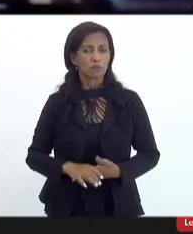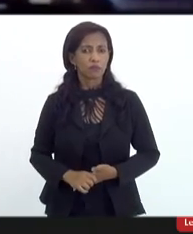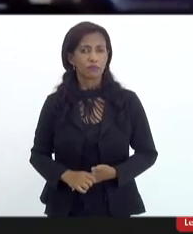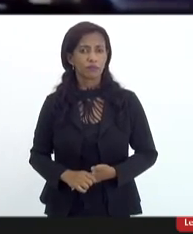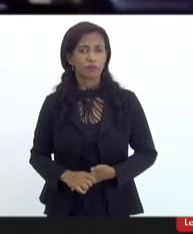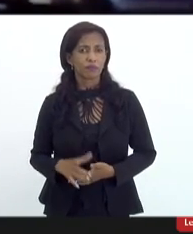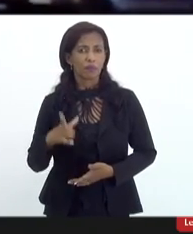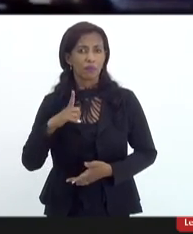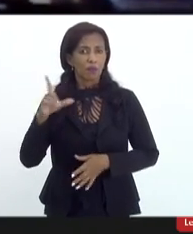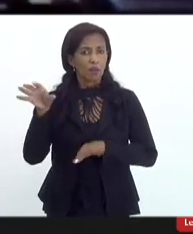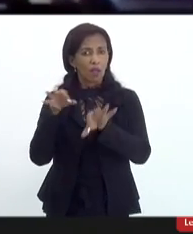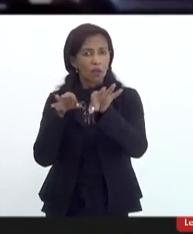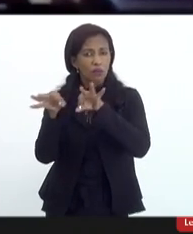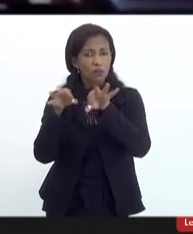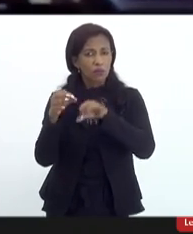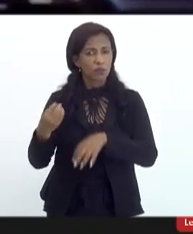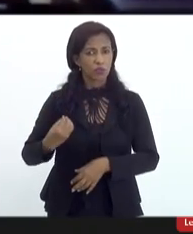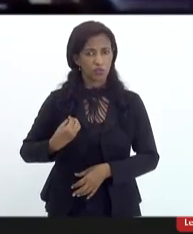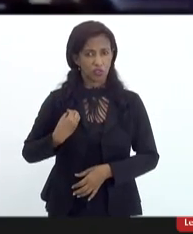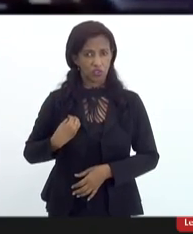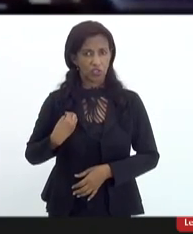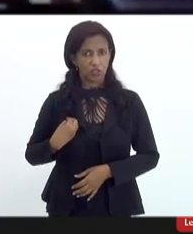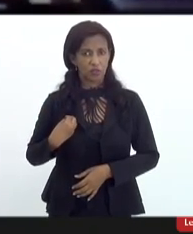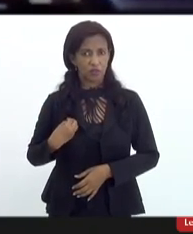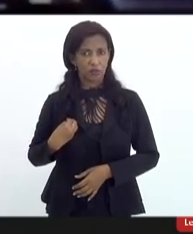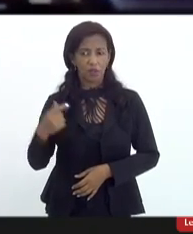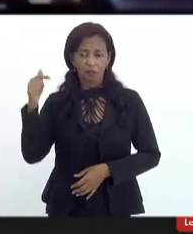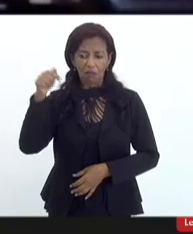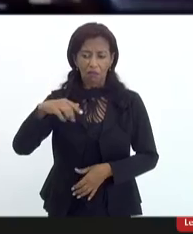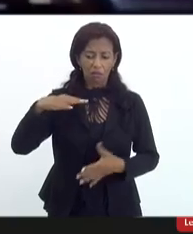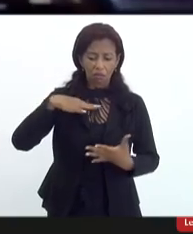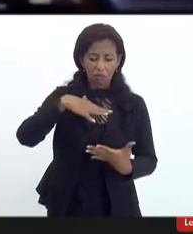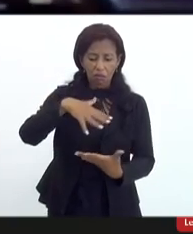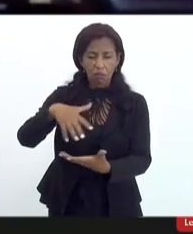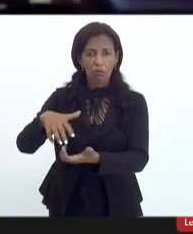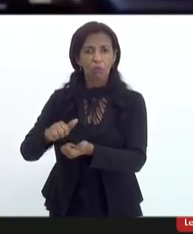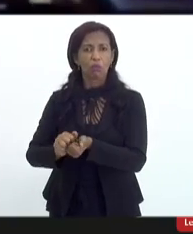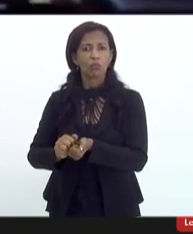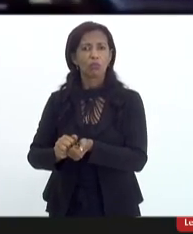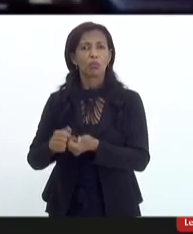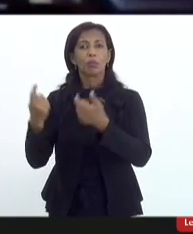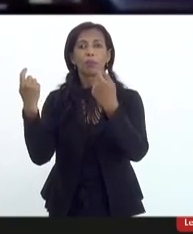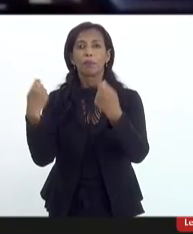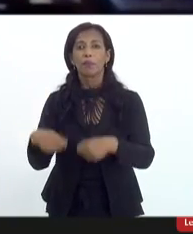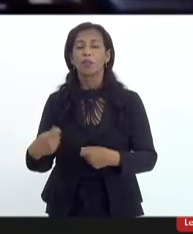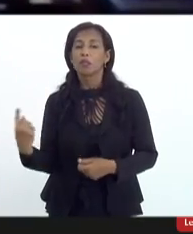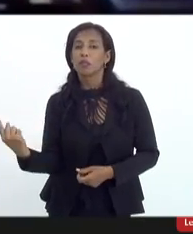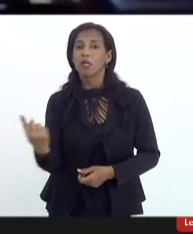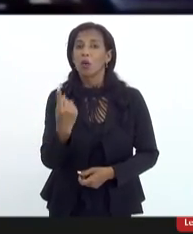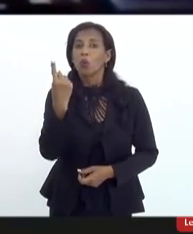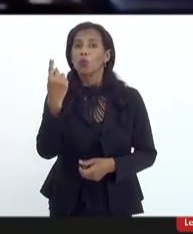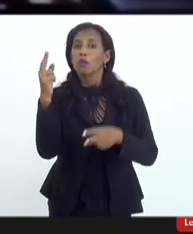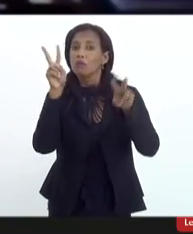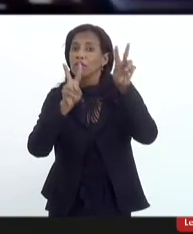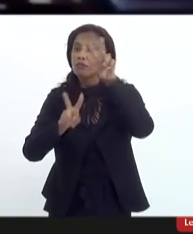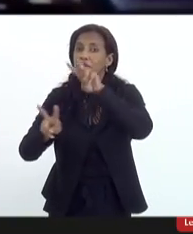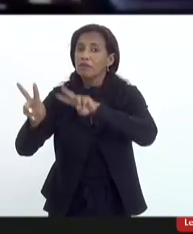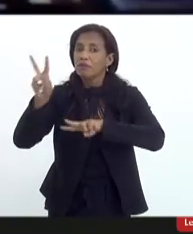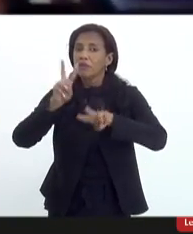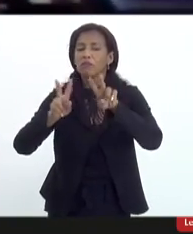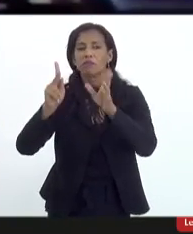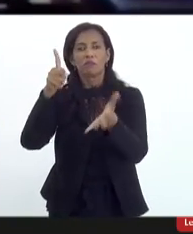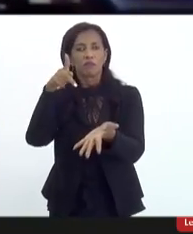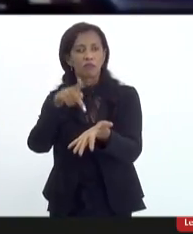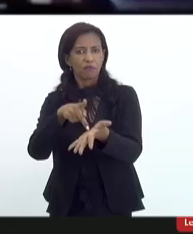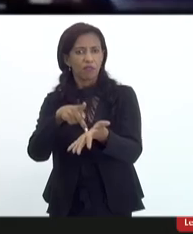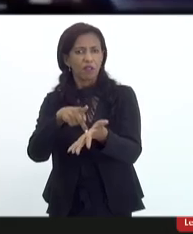a maneira de viver e ser e estar no mundo tem que ser a única visão da verdade